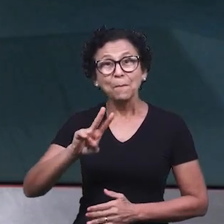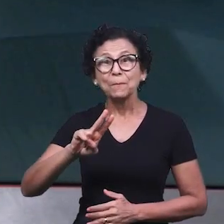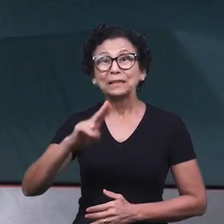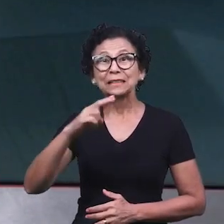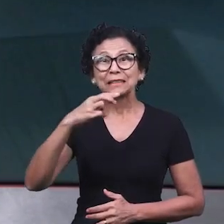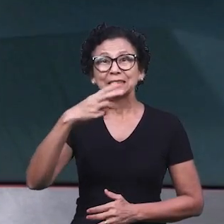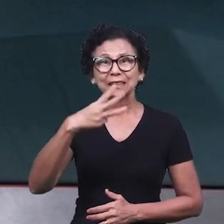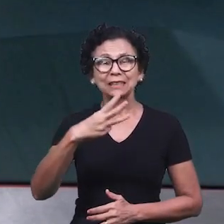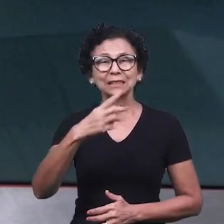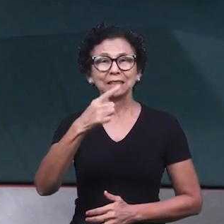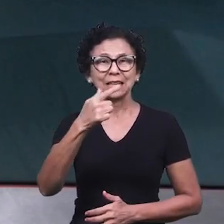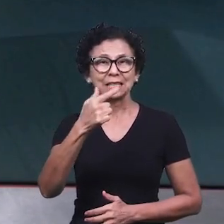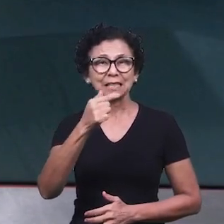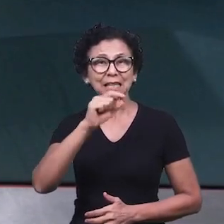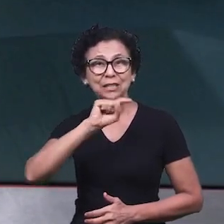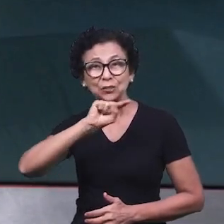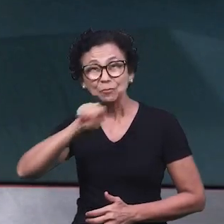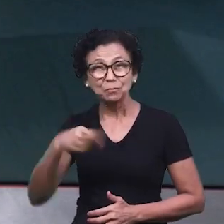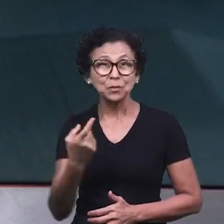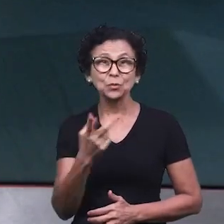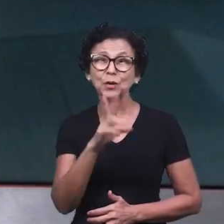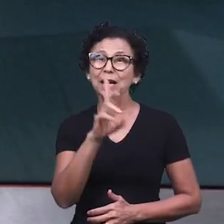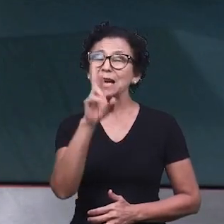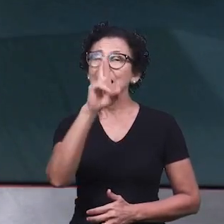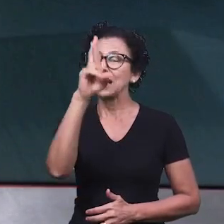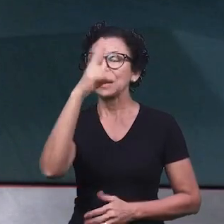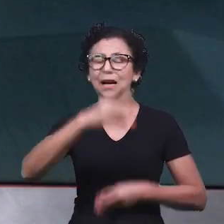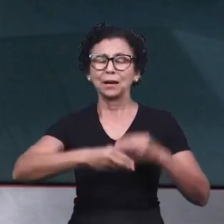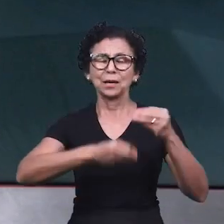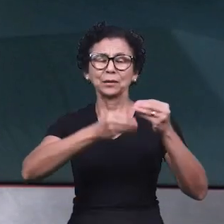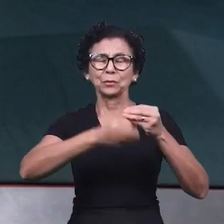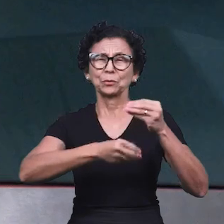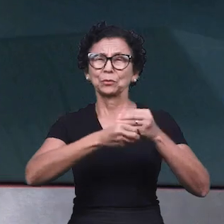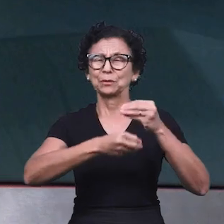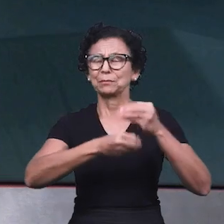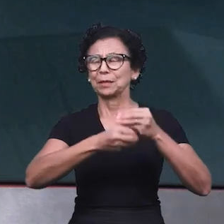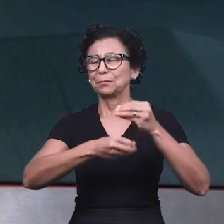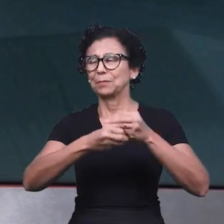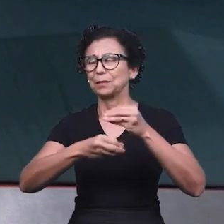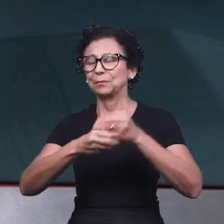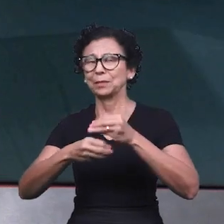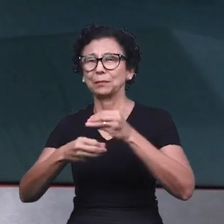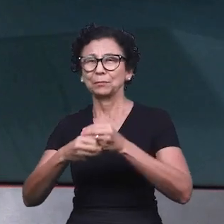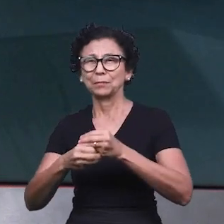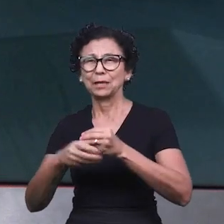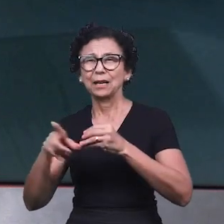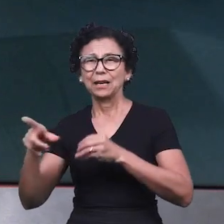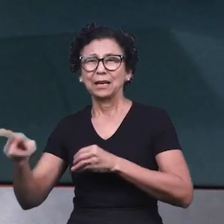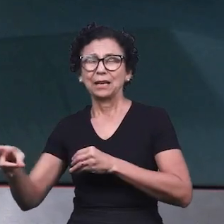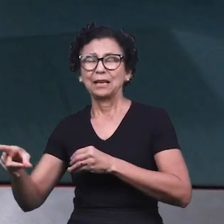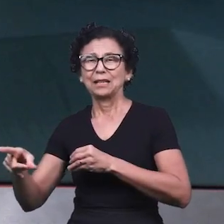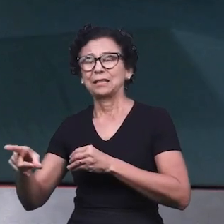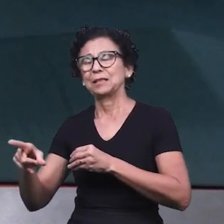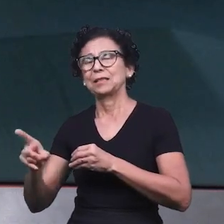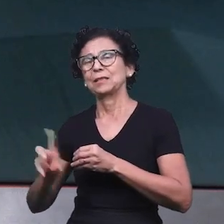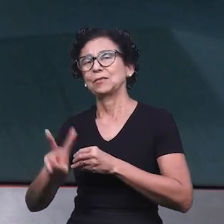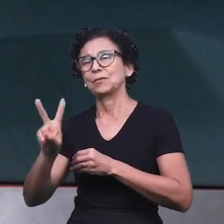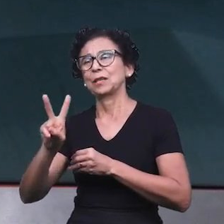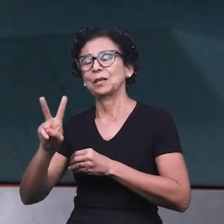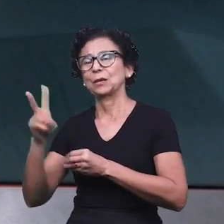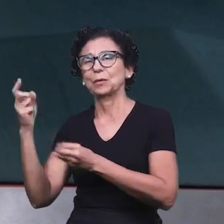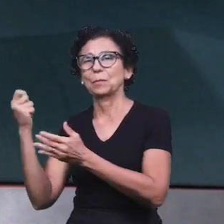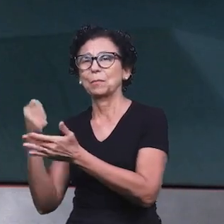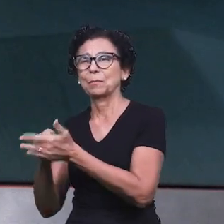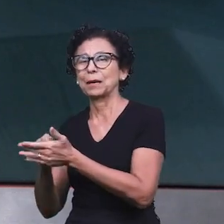porque aí já tinha mais custos, o valor que ele está pagando à empresa para receber